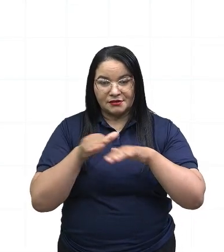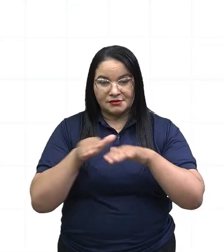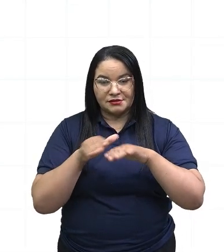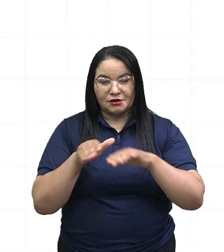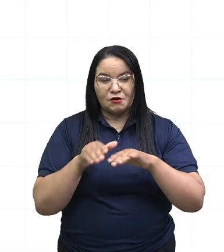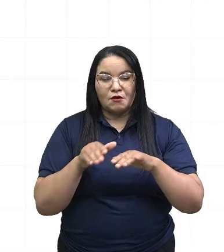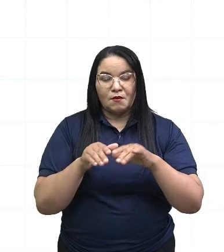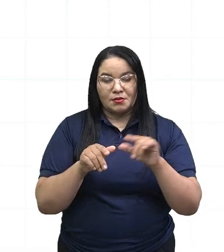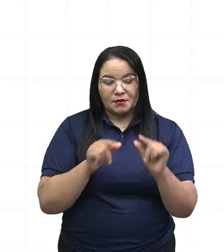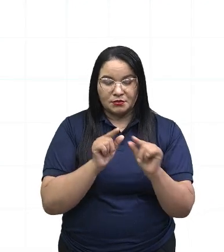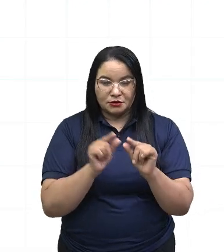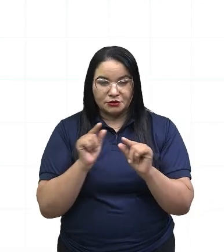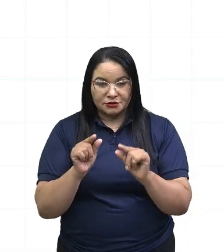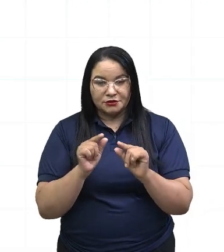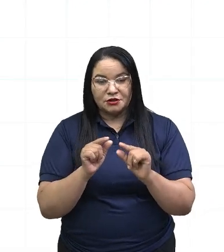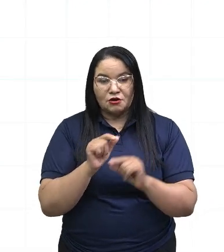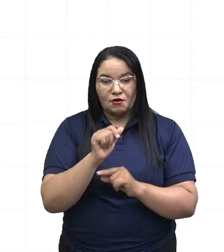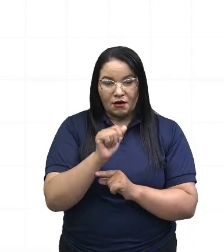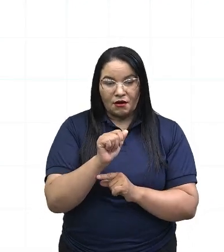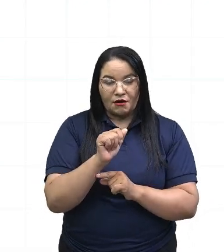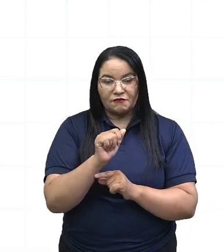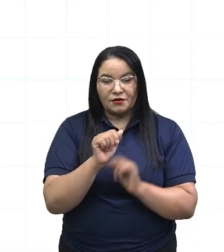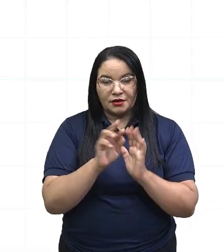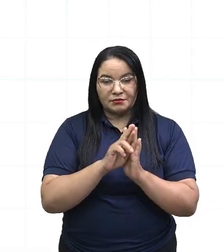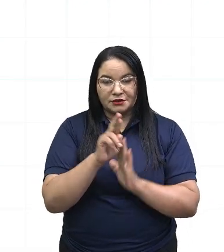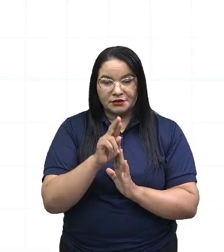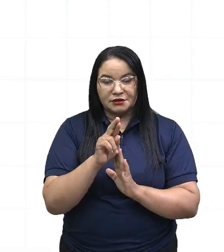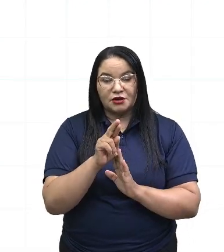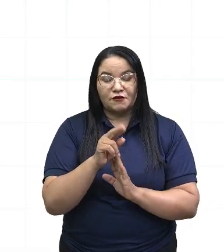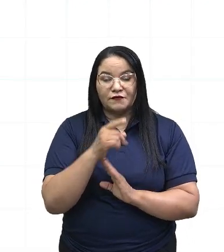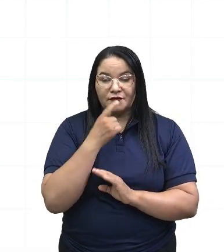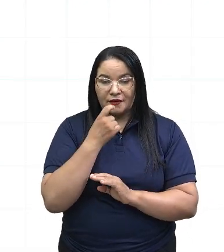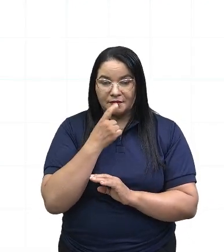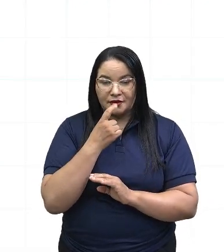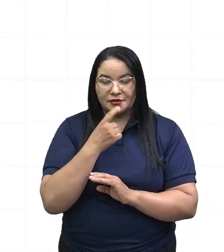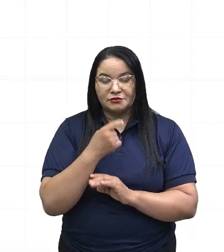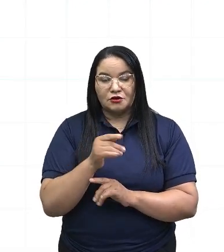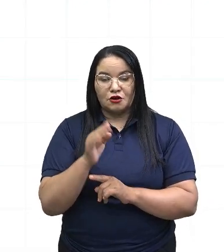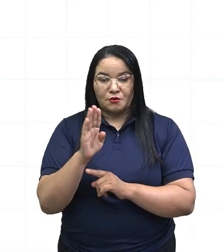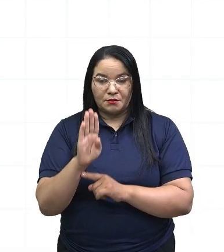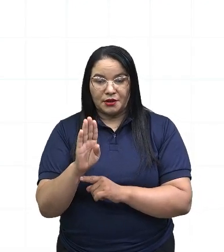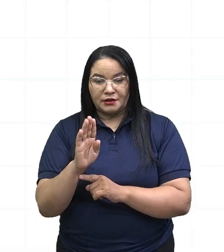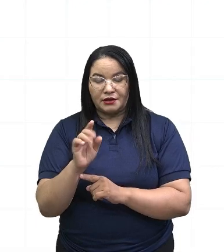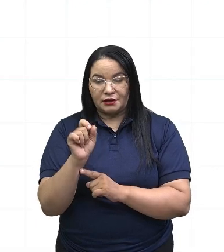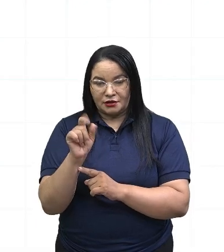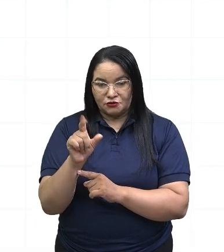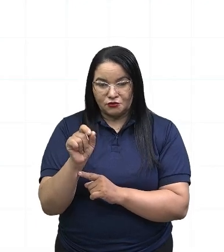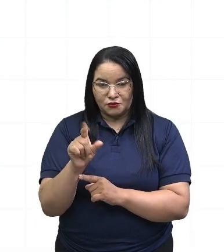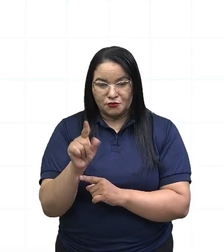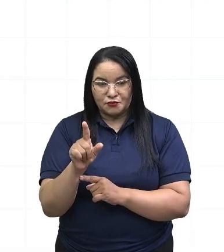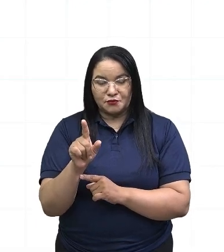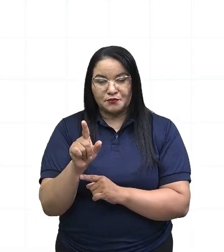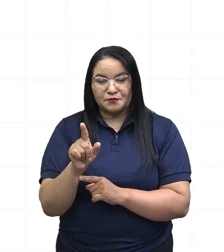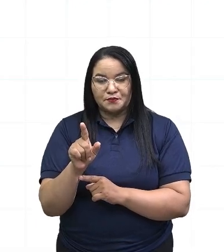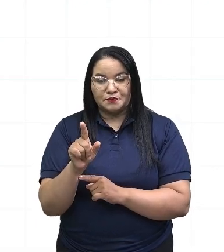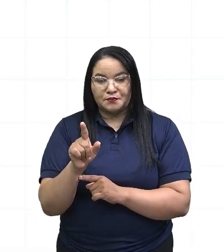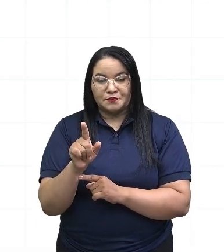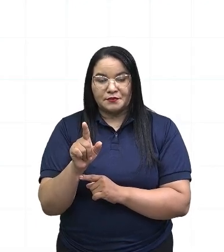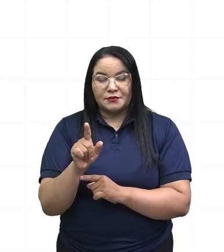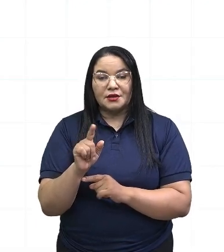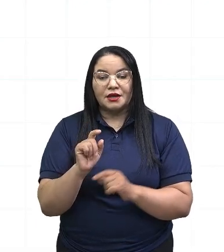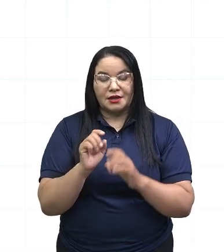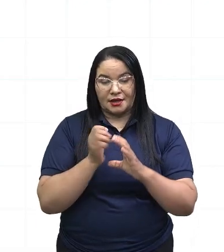partículas, né? O alfa representado aí em vermelho, o beta em azul e a